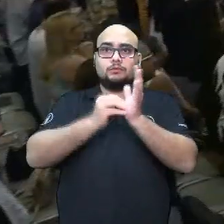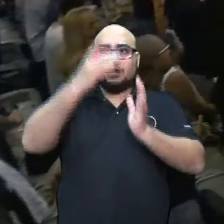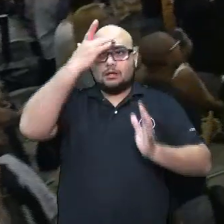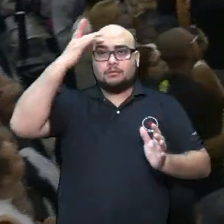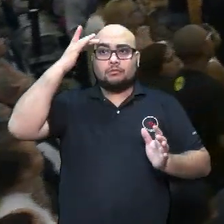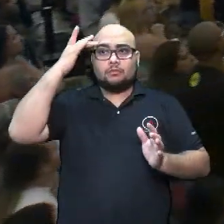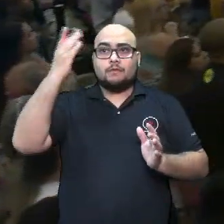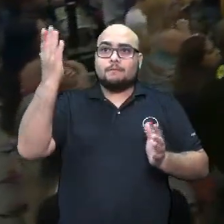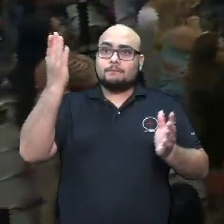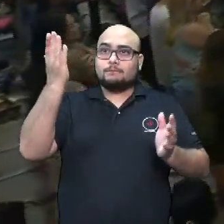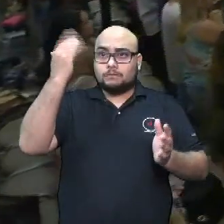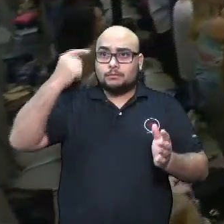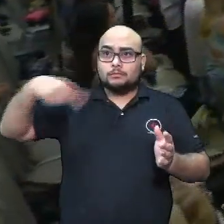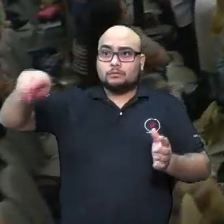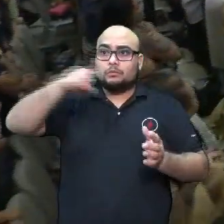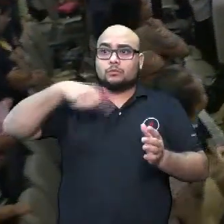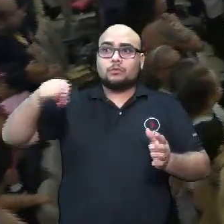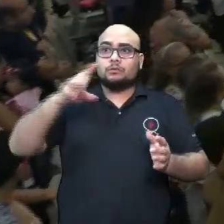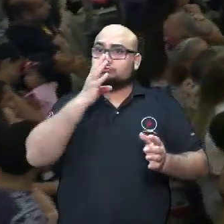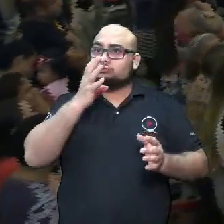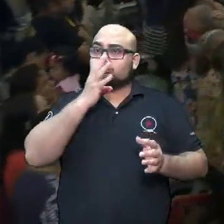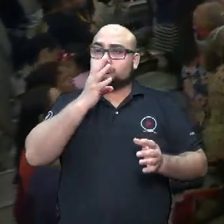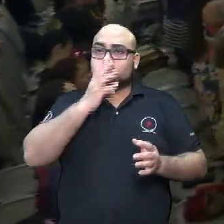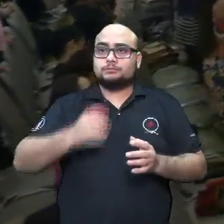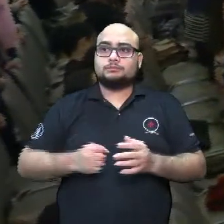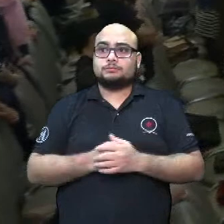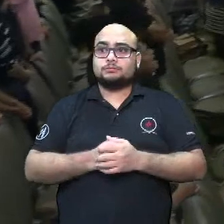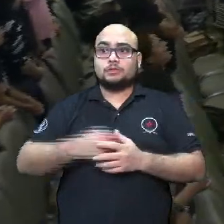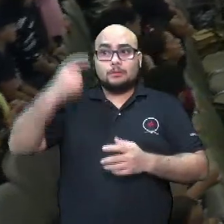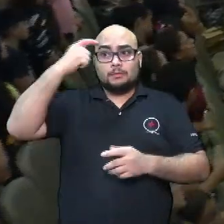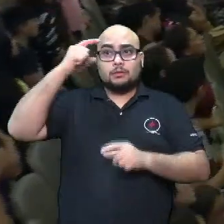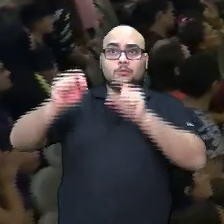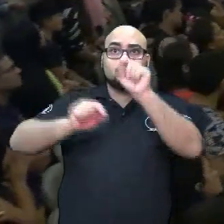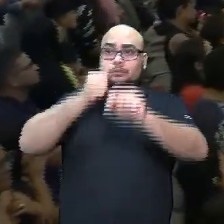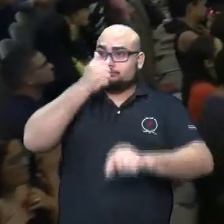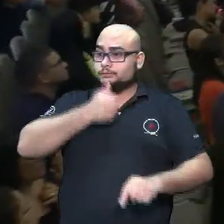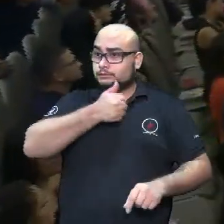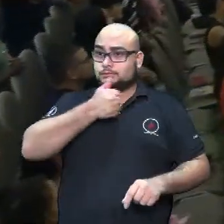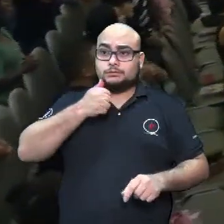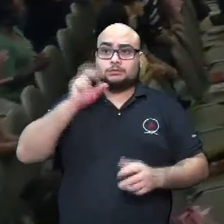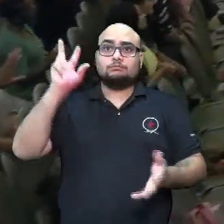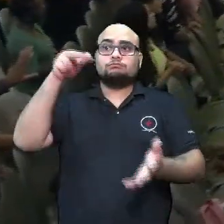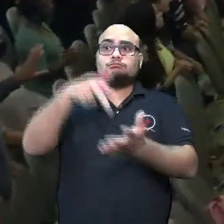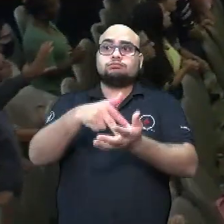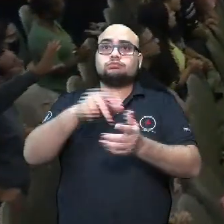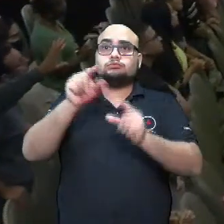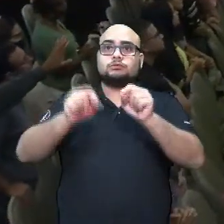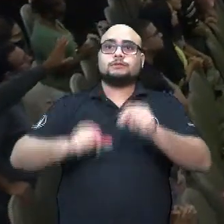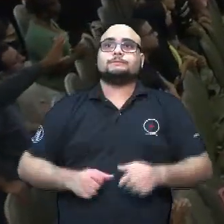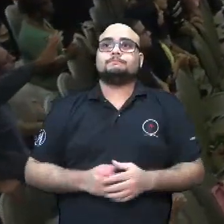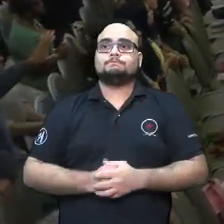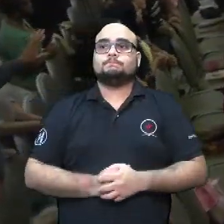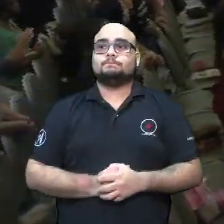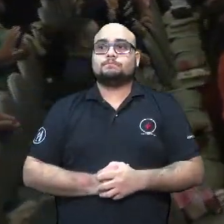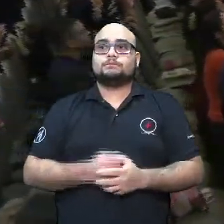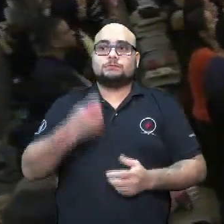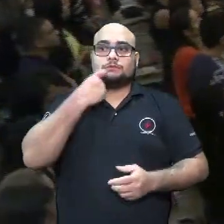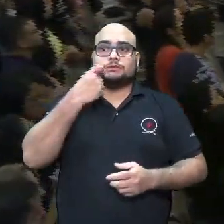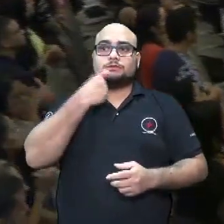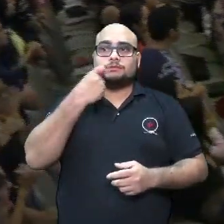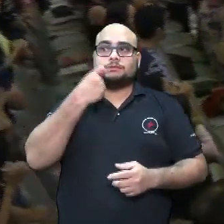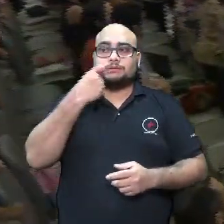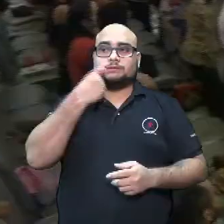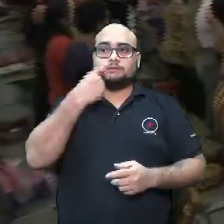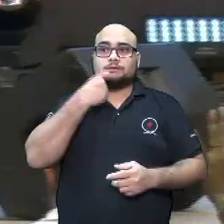está me ouvindo. Você não sabe o preço que eu paguei para estar aqui. Olha, sexta-feira eu estava na